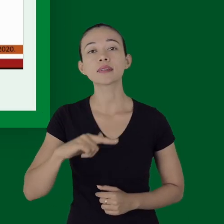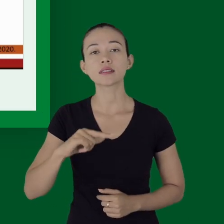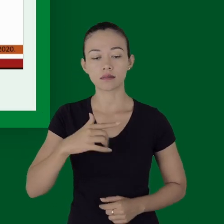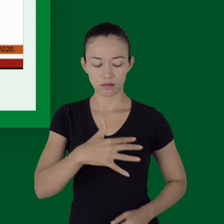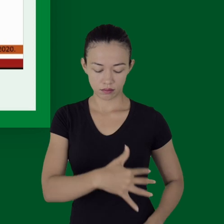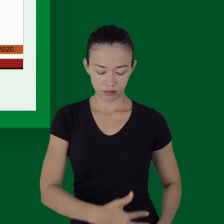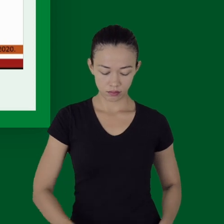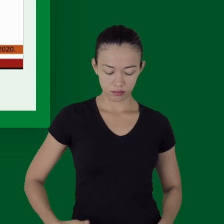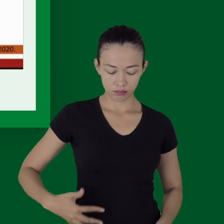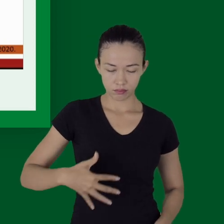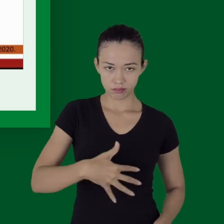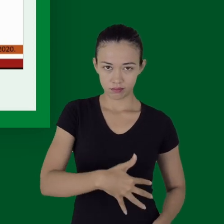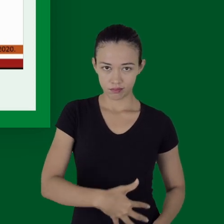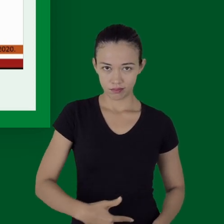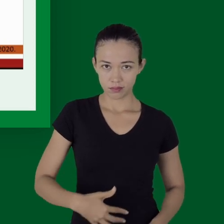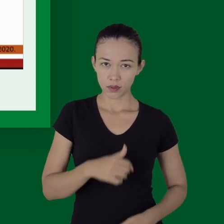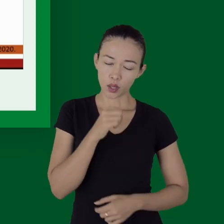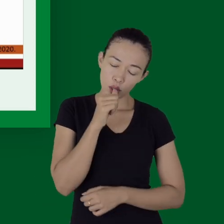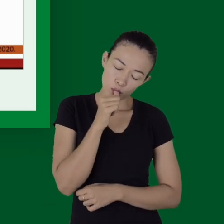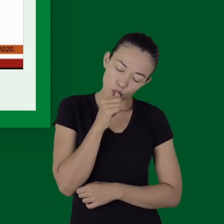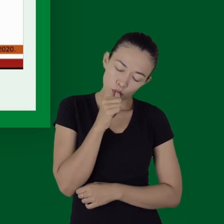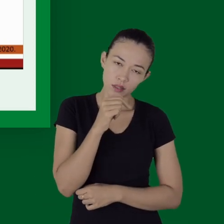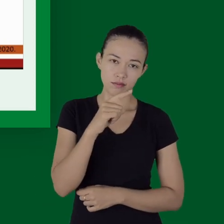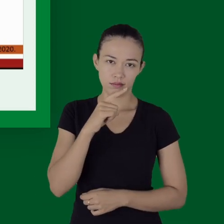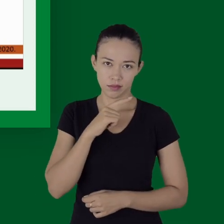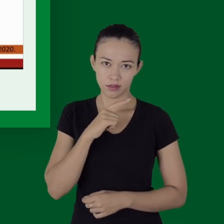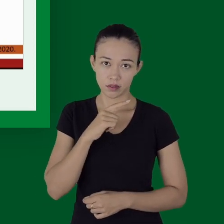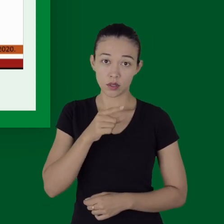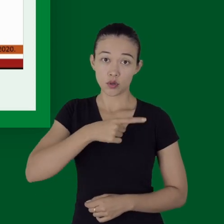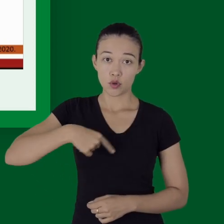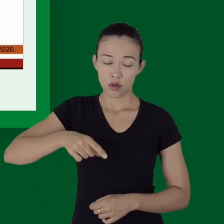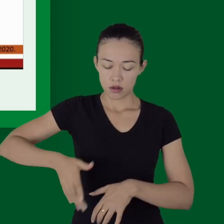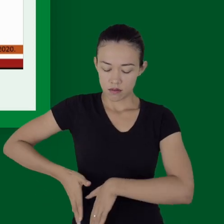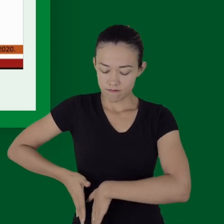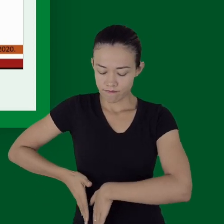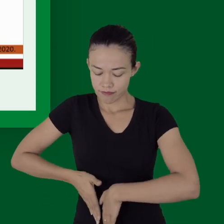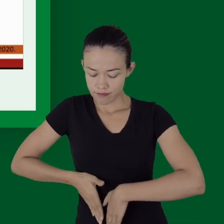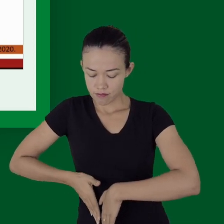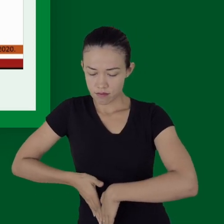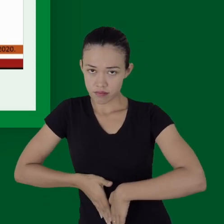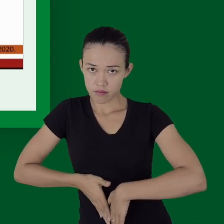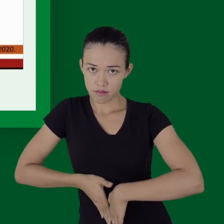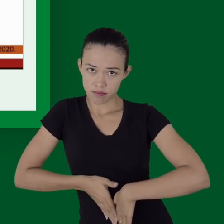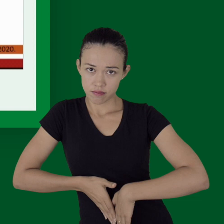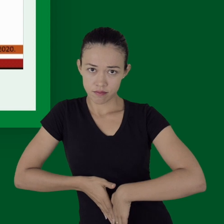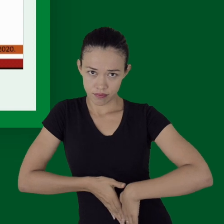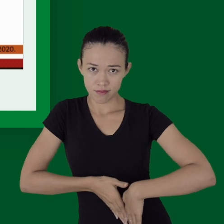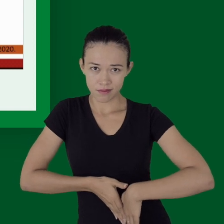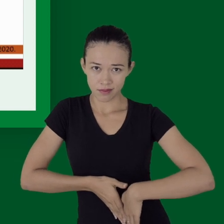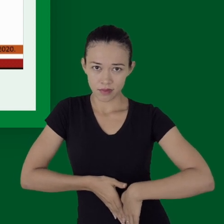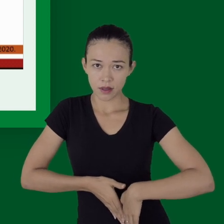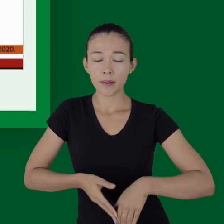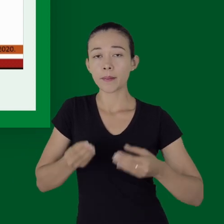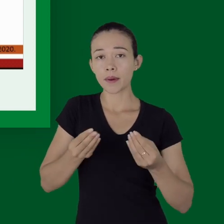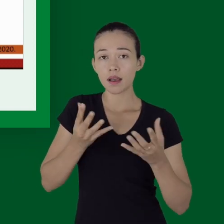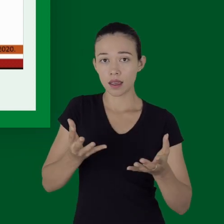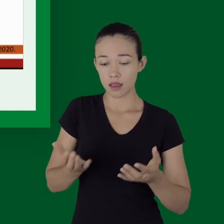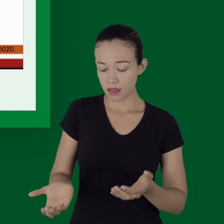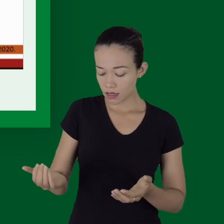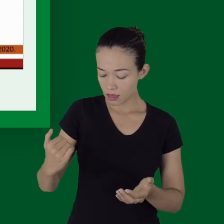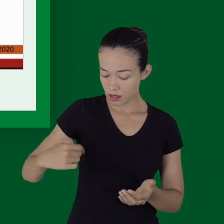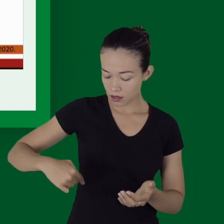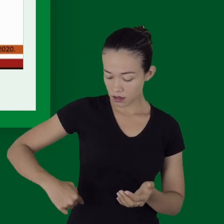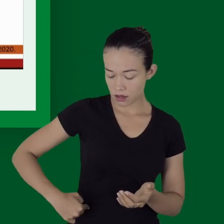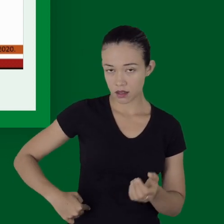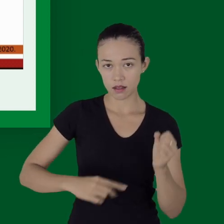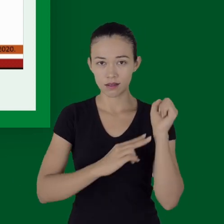intervenção obstétrica. A primeira coisa é realizar o deslocamento uterino lateral contínuo. Então, a gente faz o deslocamento uterino para